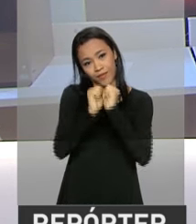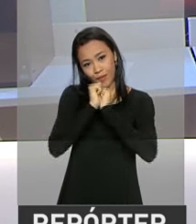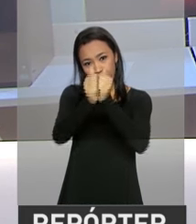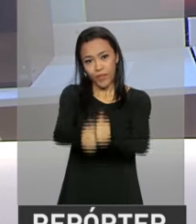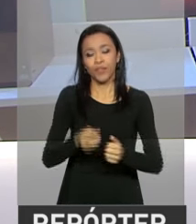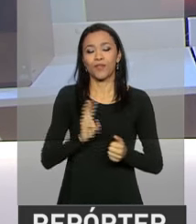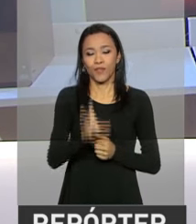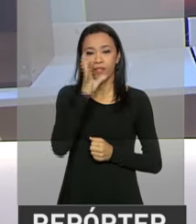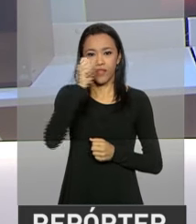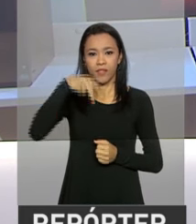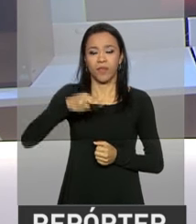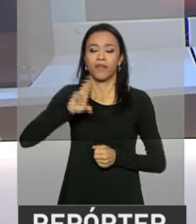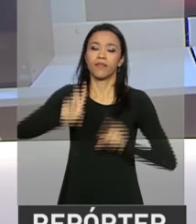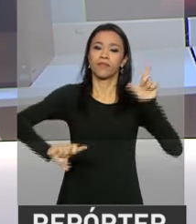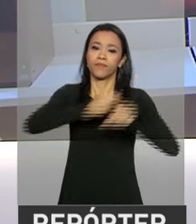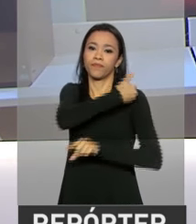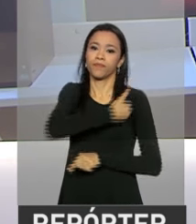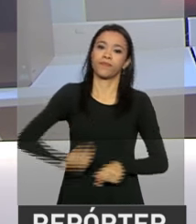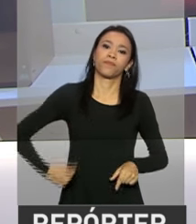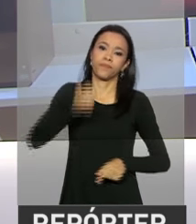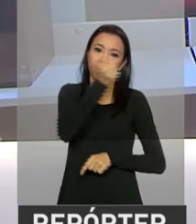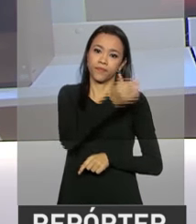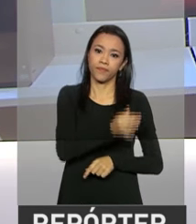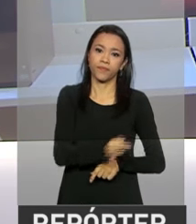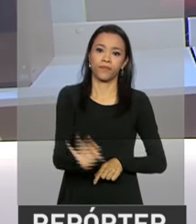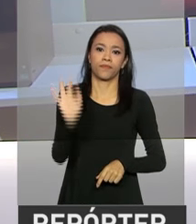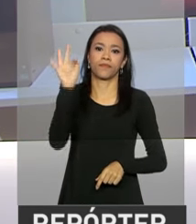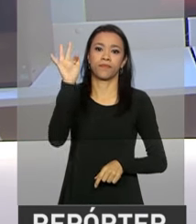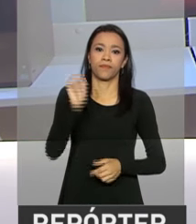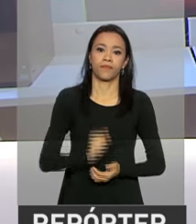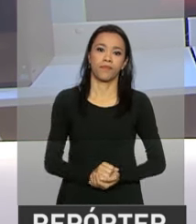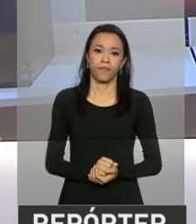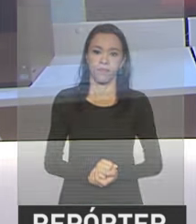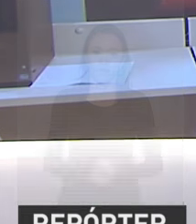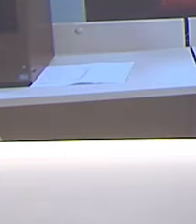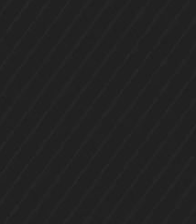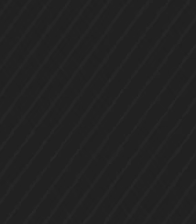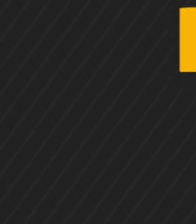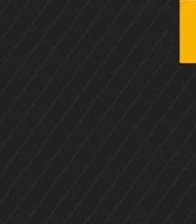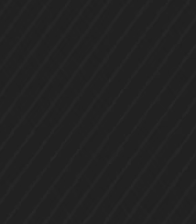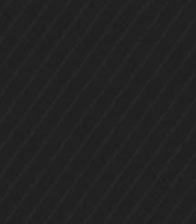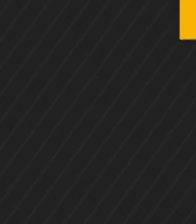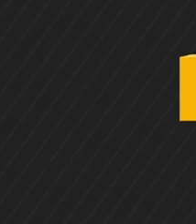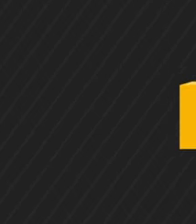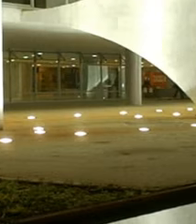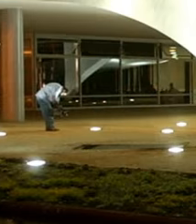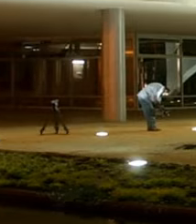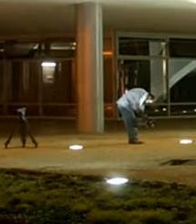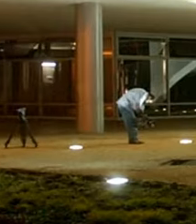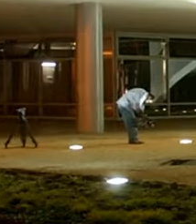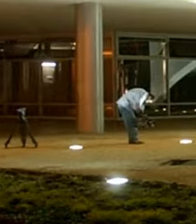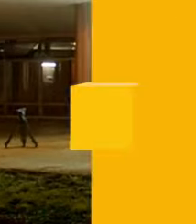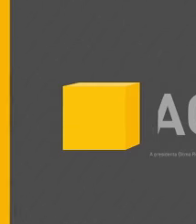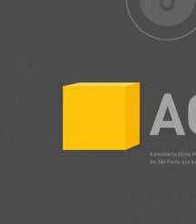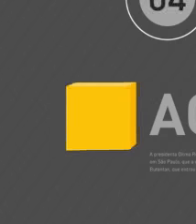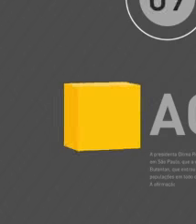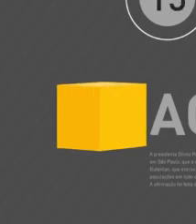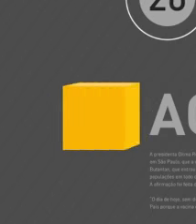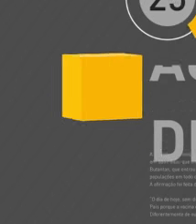companhia e continue com a gente aqui na NBR, a TV do Governo Federal.